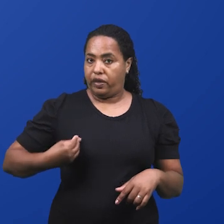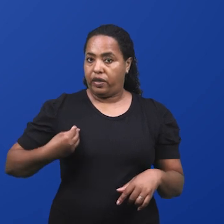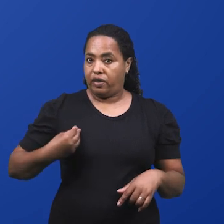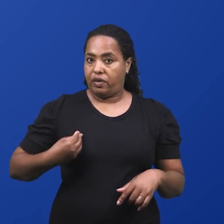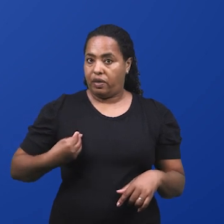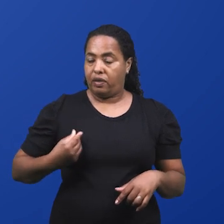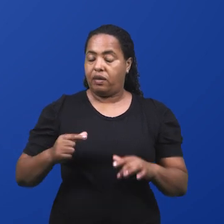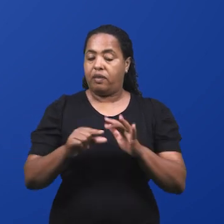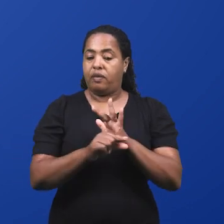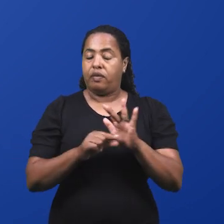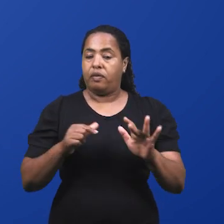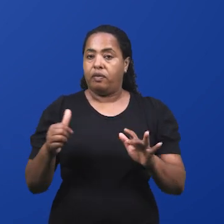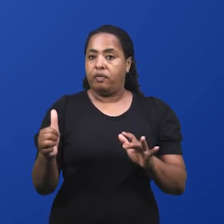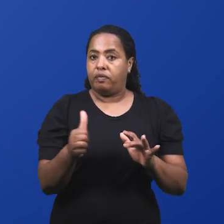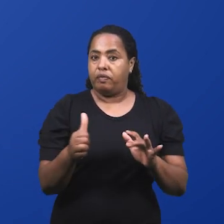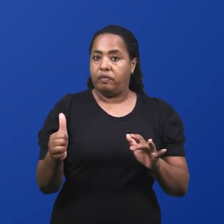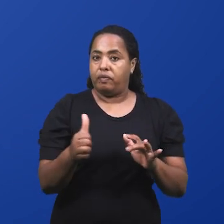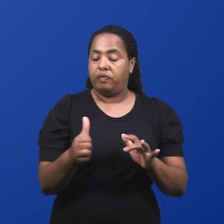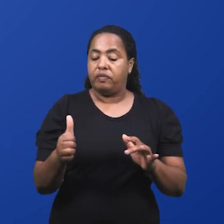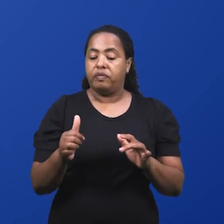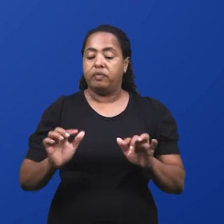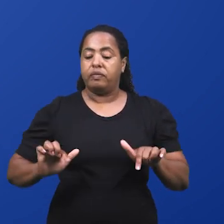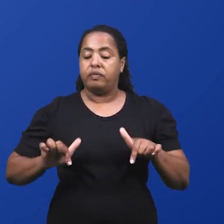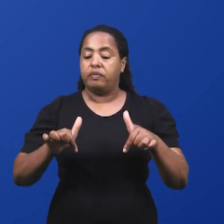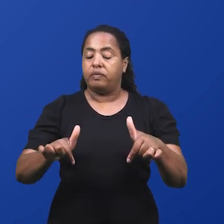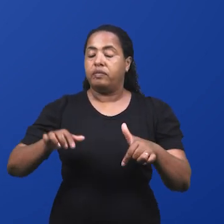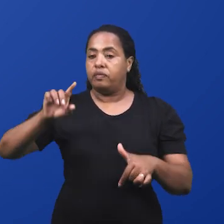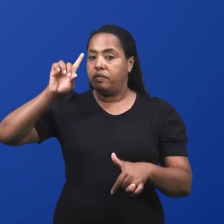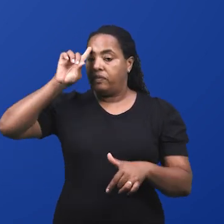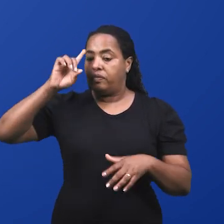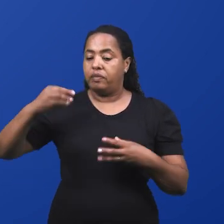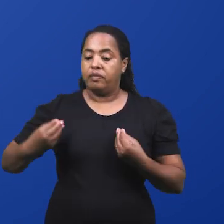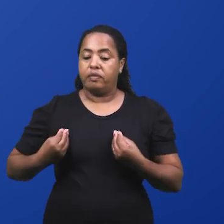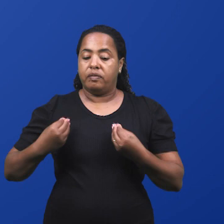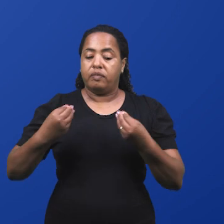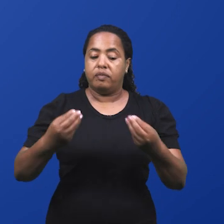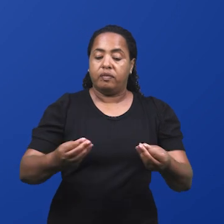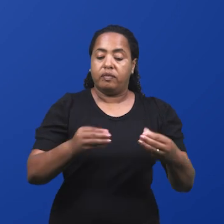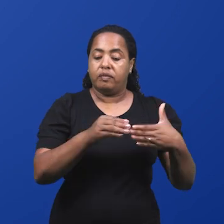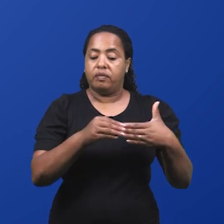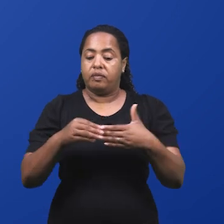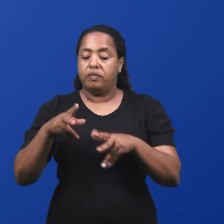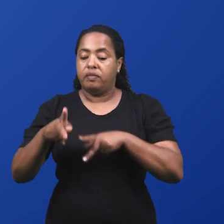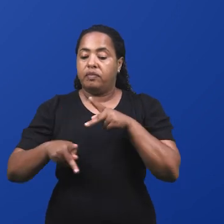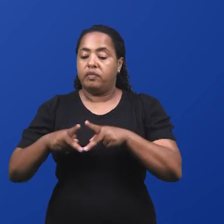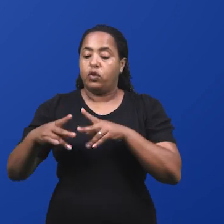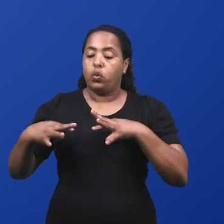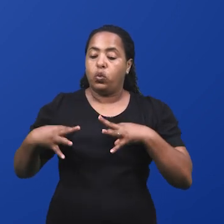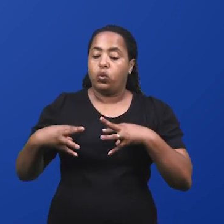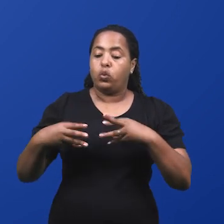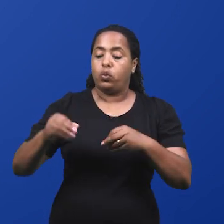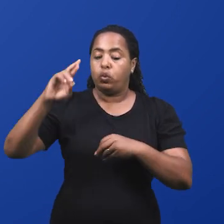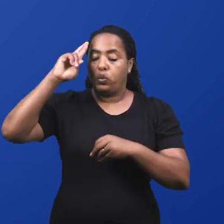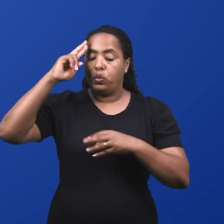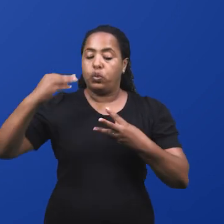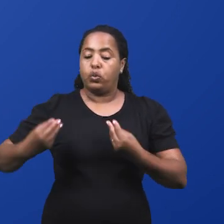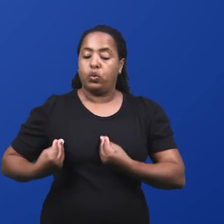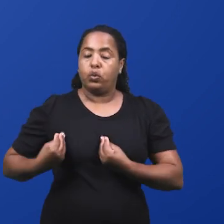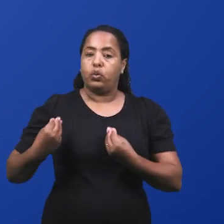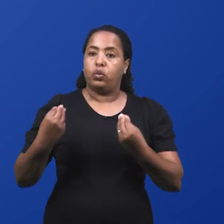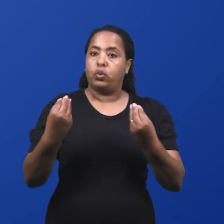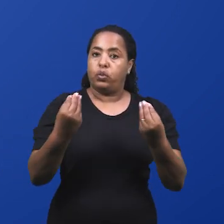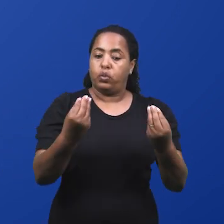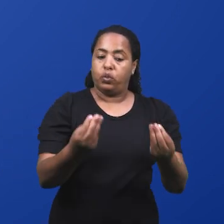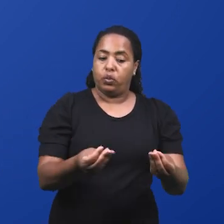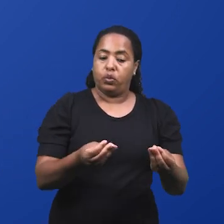provede-vos, alimento, que está no verso 11, onde vemos a operação de Deus em doar ao povo, porque tudo que o Senhor doou,